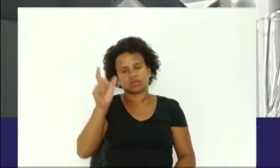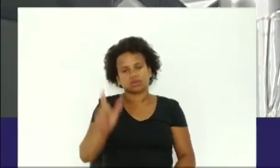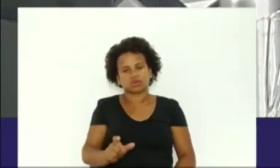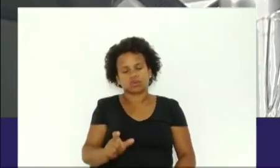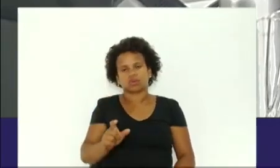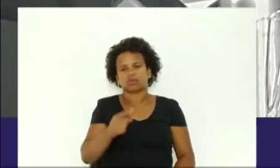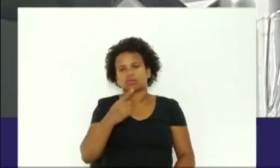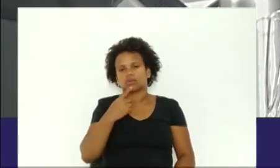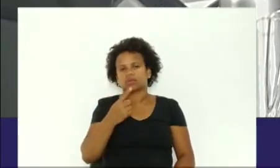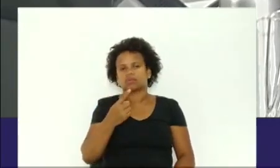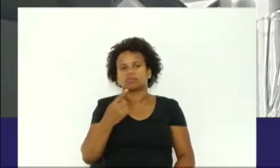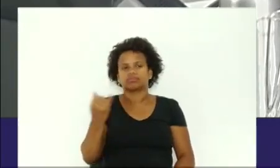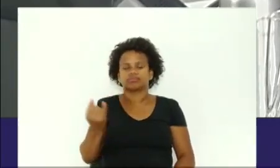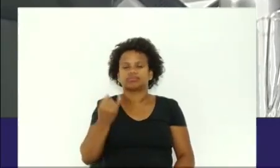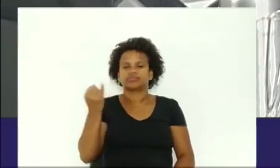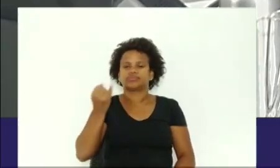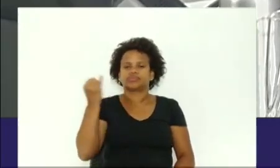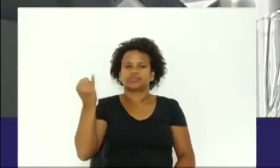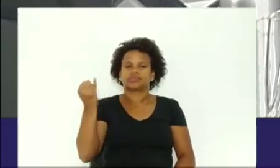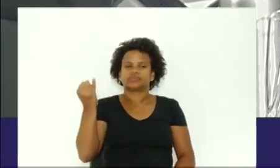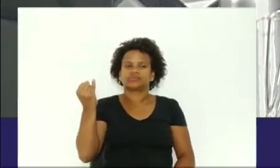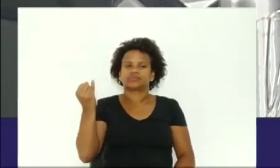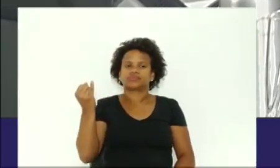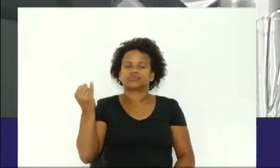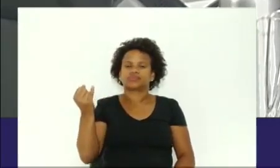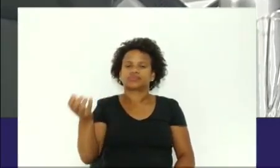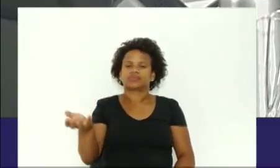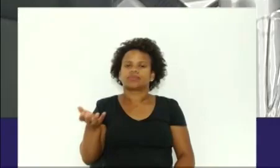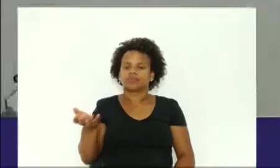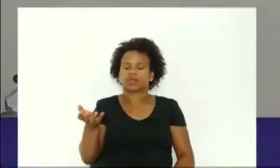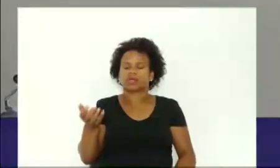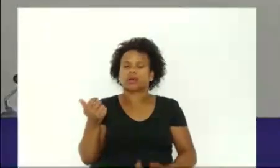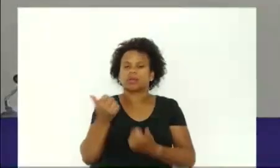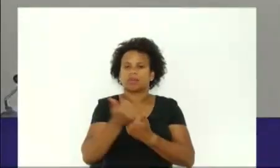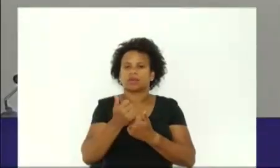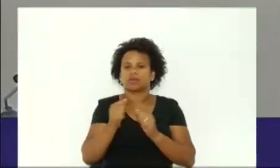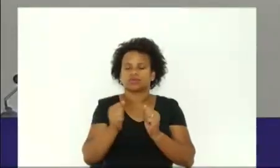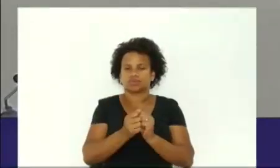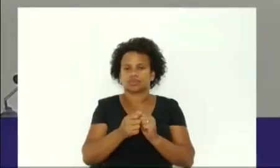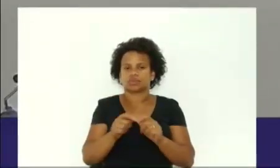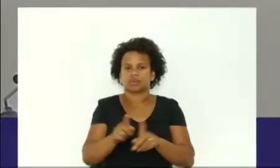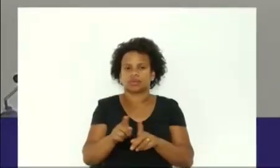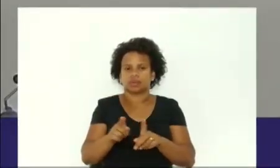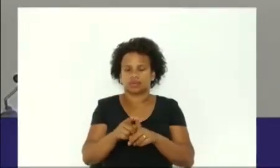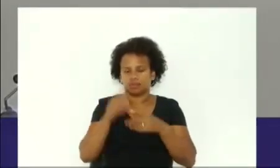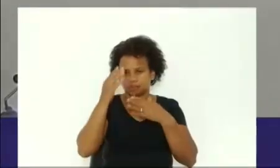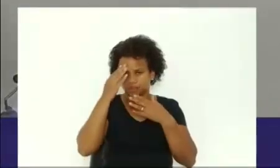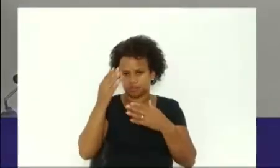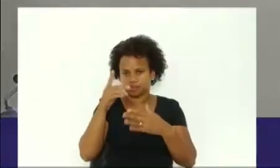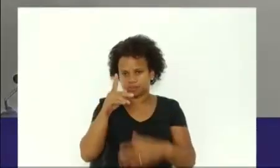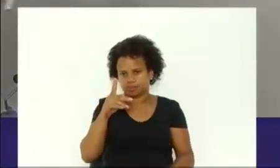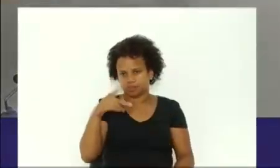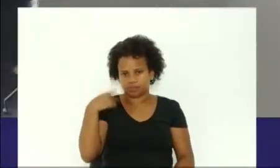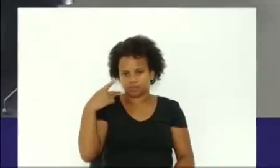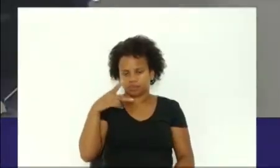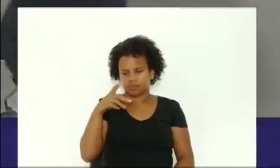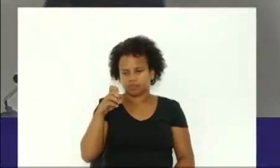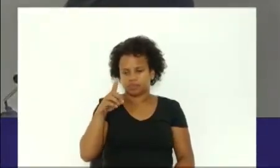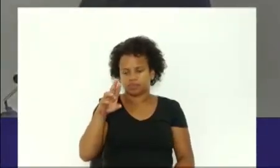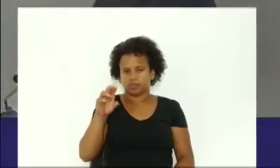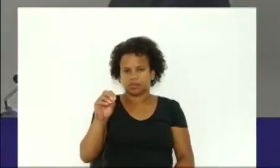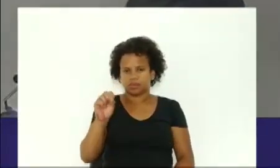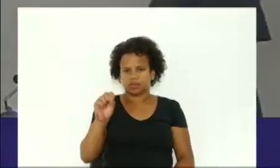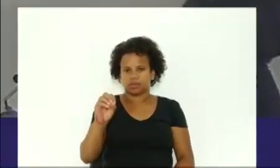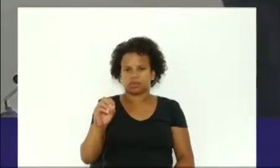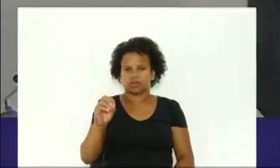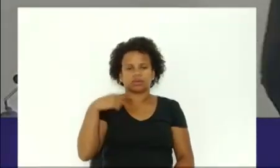representando, isso é muito importante. Eu gostaria de estar apoiando junto com os demais. Obrigado, vereador Pedroso. Questão de ordem, senhor presidente. Tem a